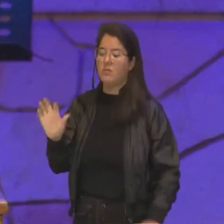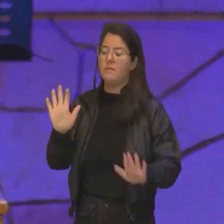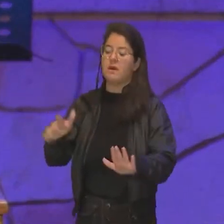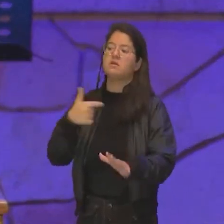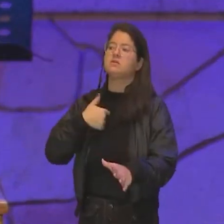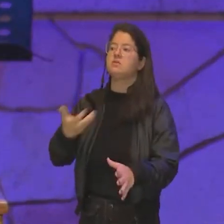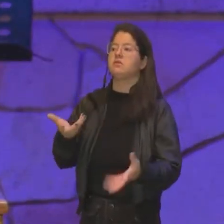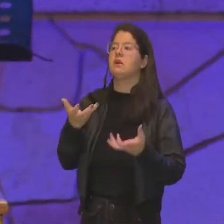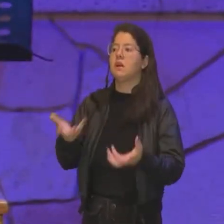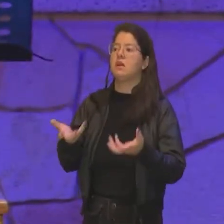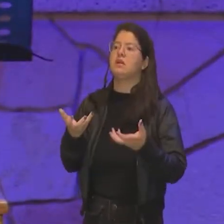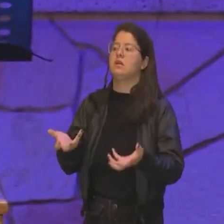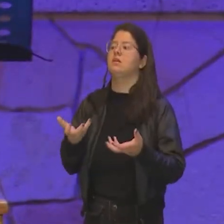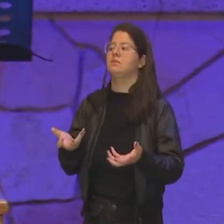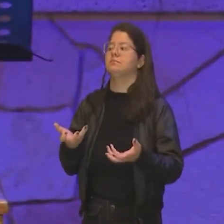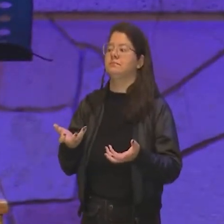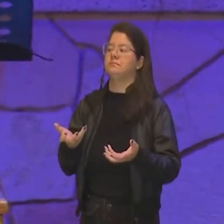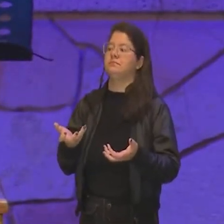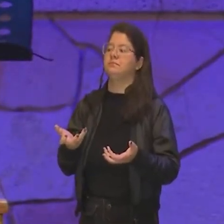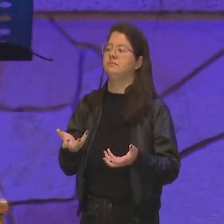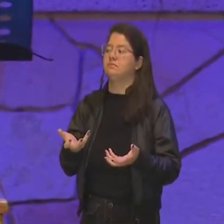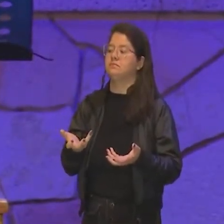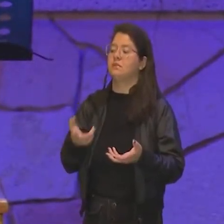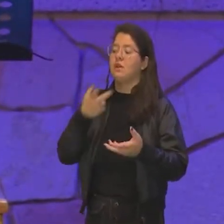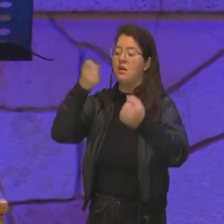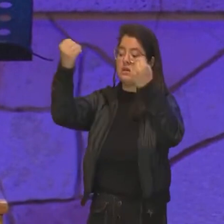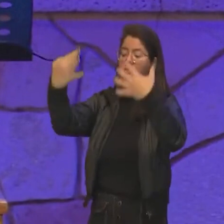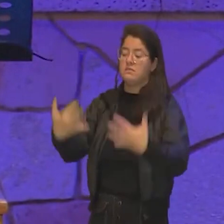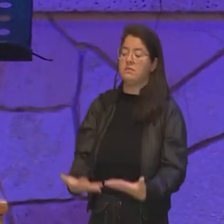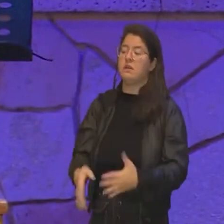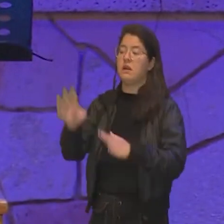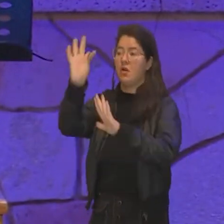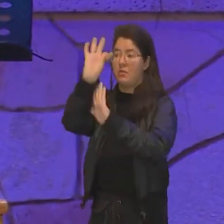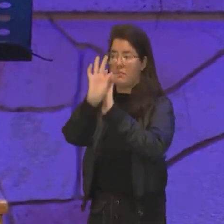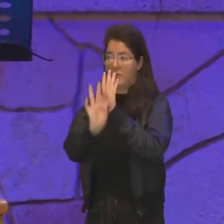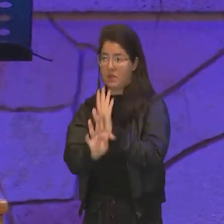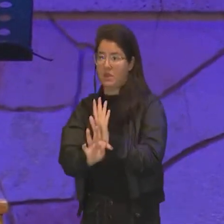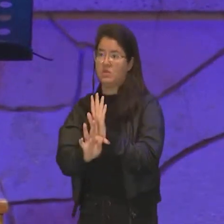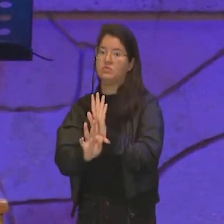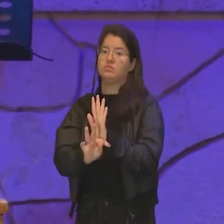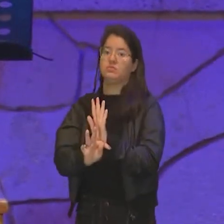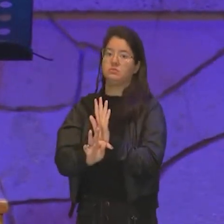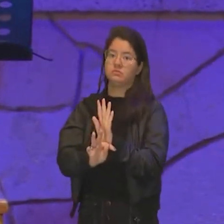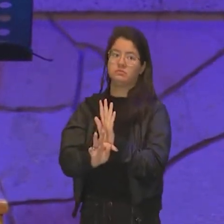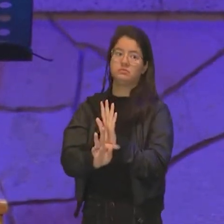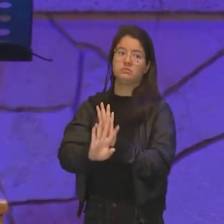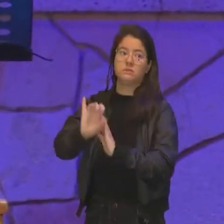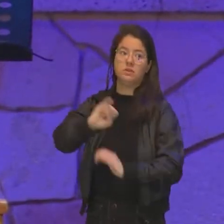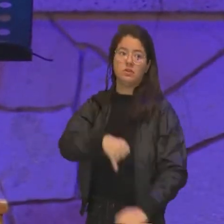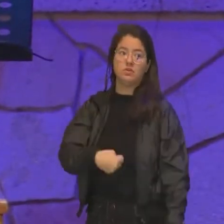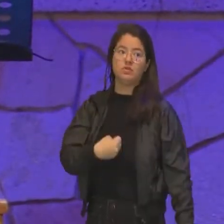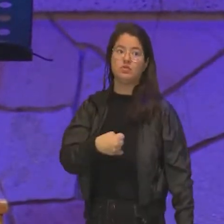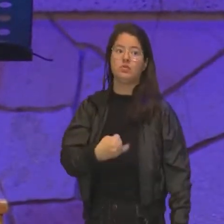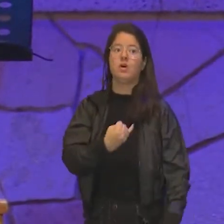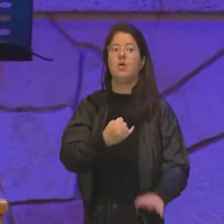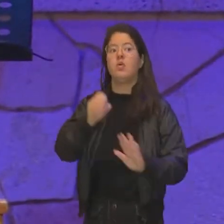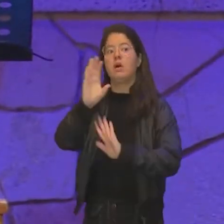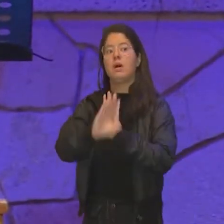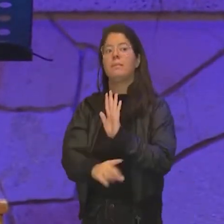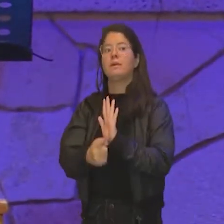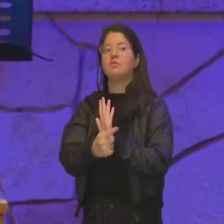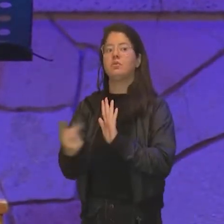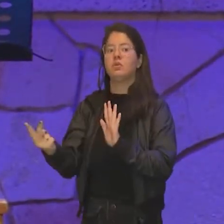eu gostaria de citar aqui um texto de João no capítulo de número